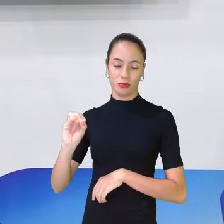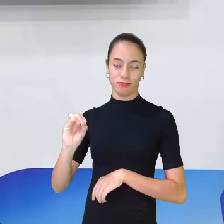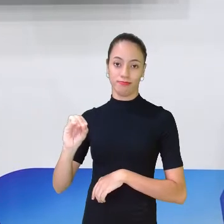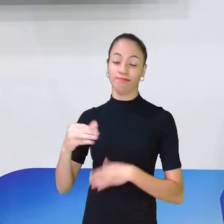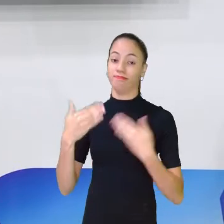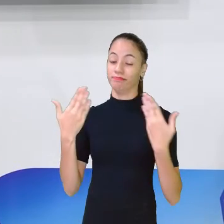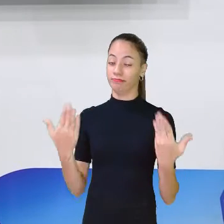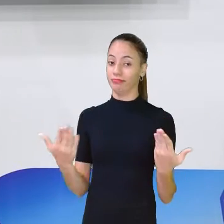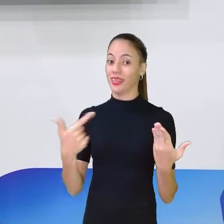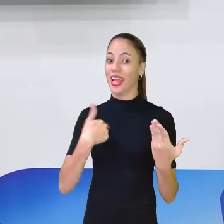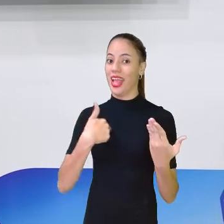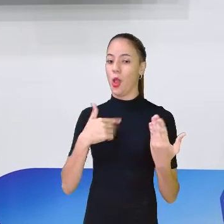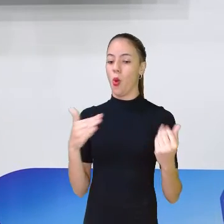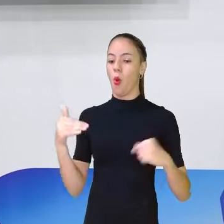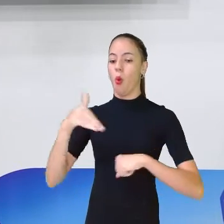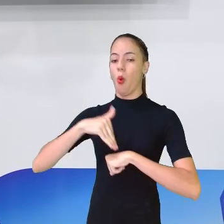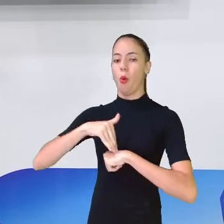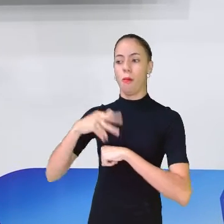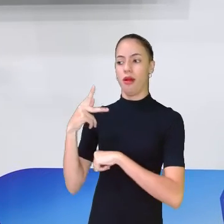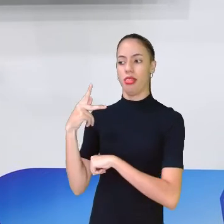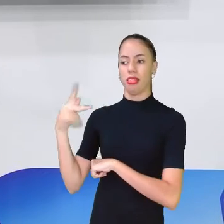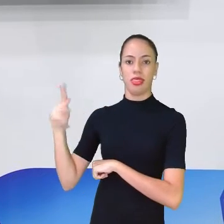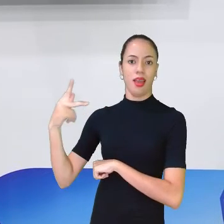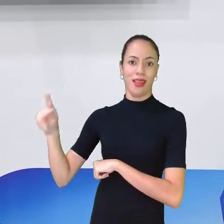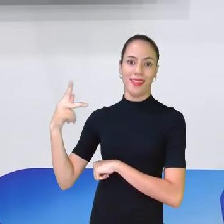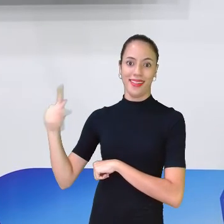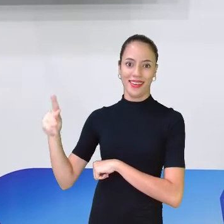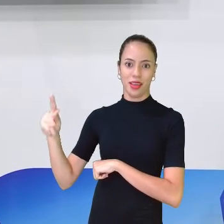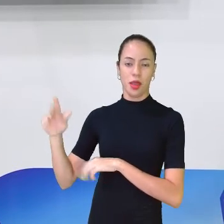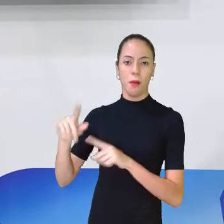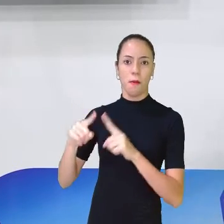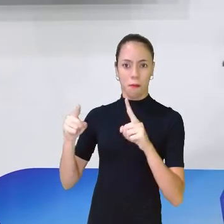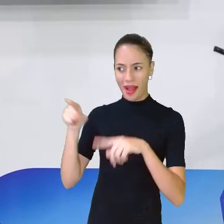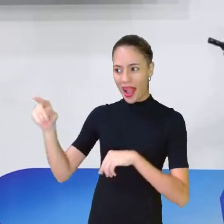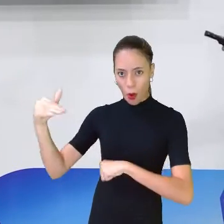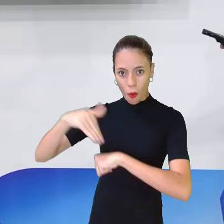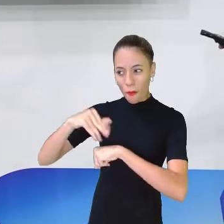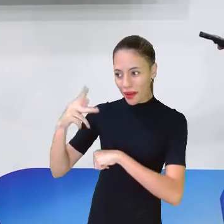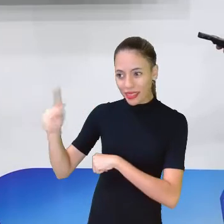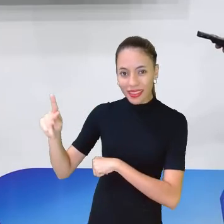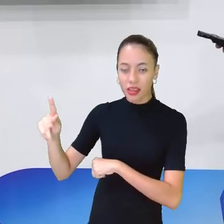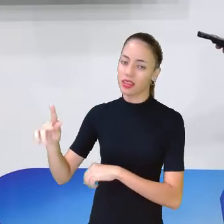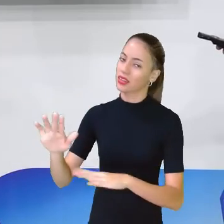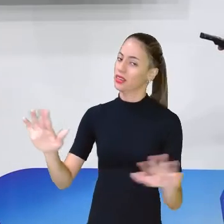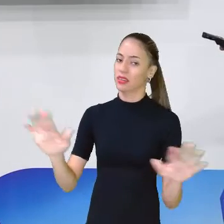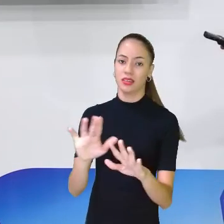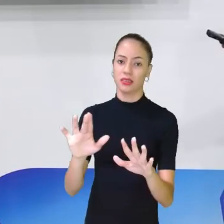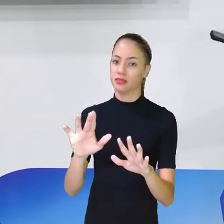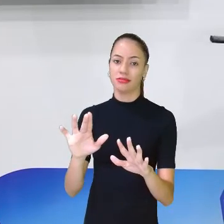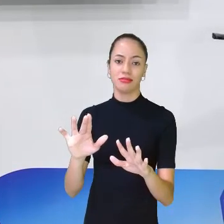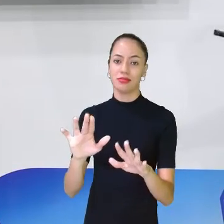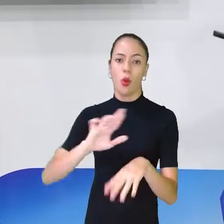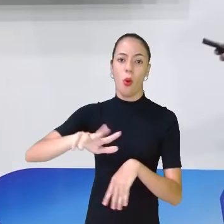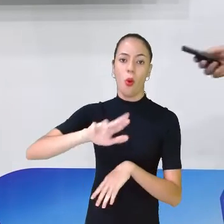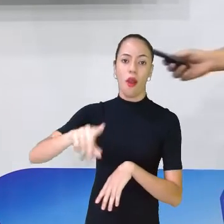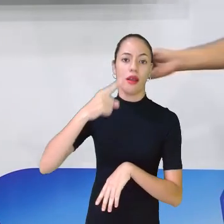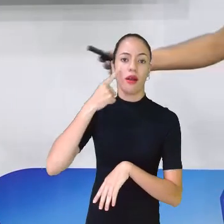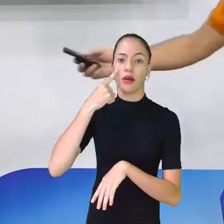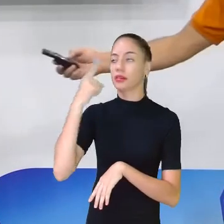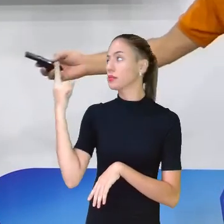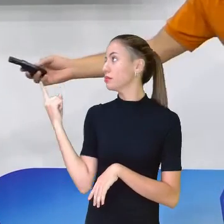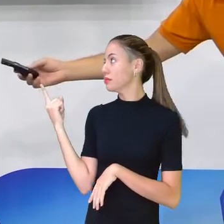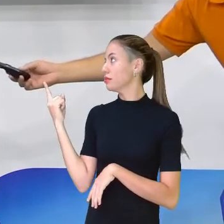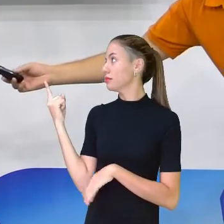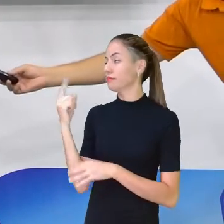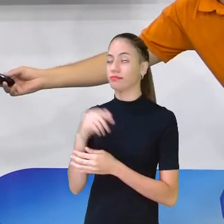estou colocando a culpa no professor que não tinha nada a ver com a situação. Aí, olha na tela. Ó, agir de